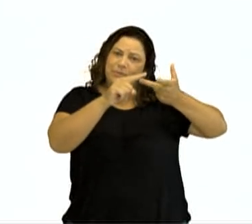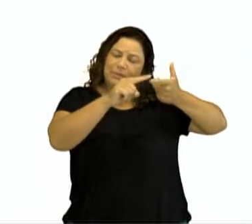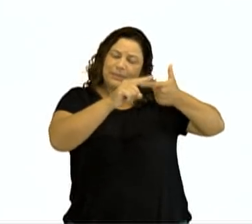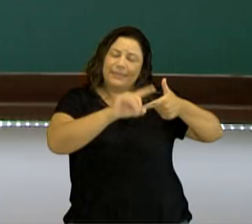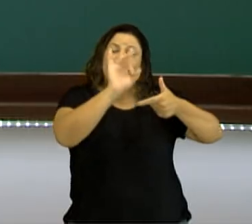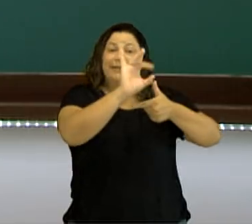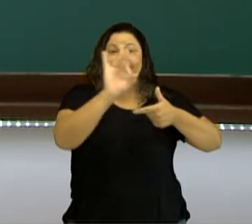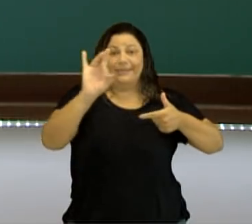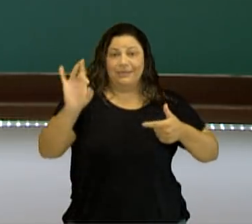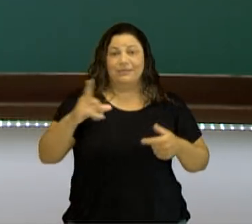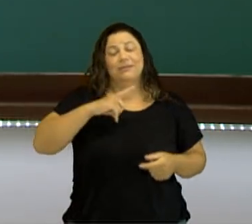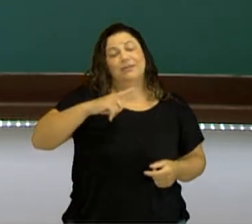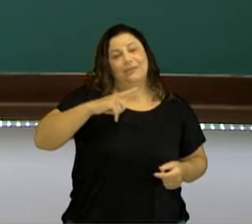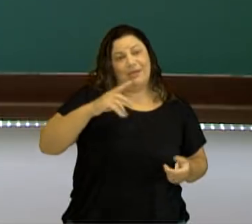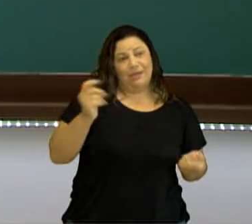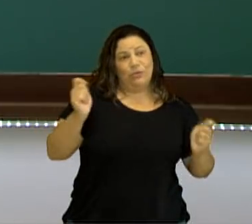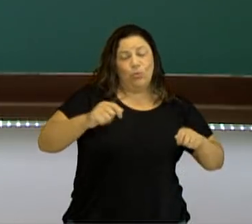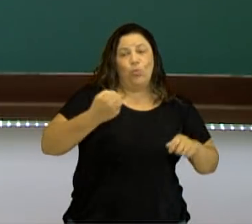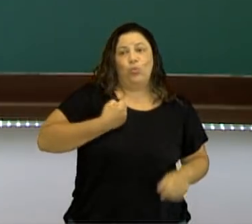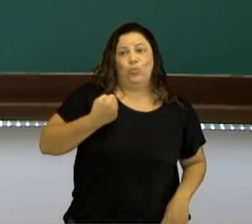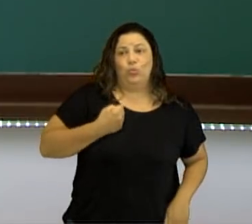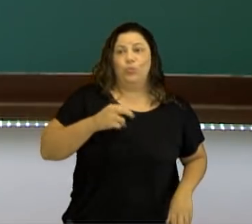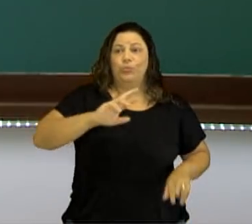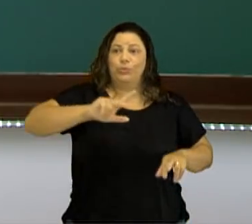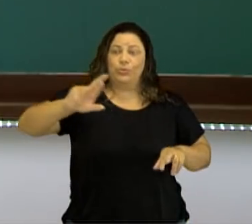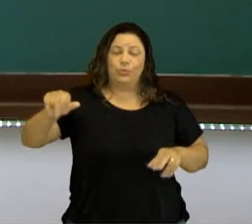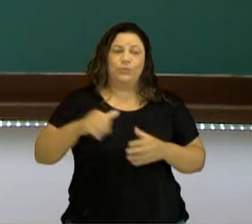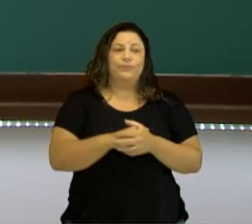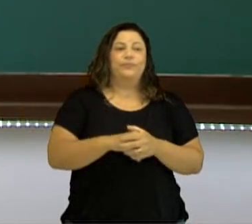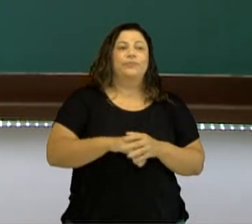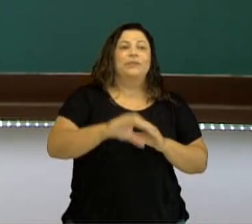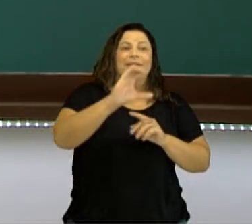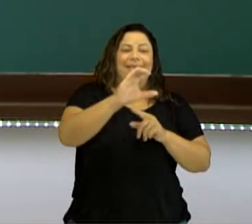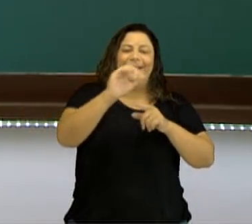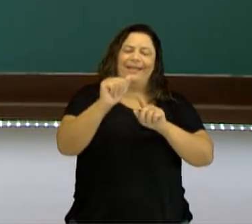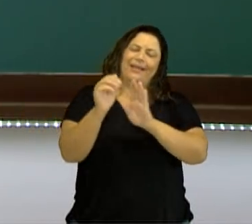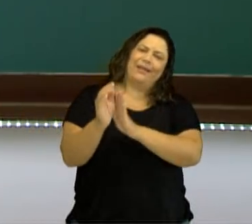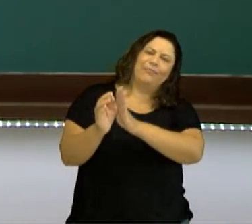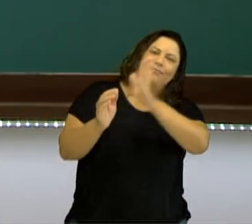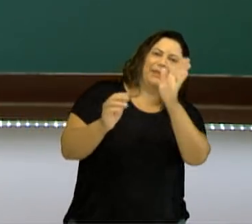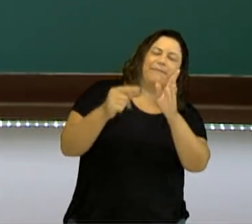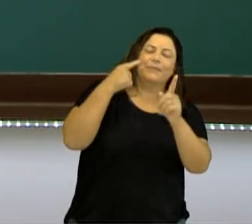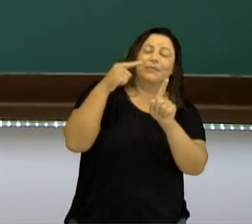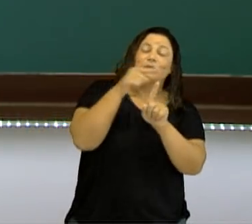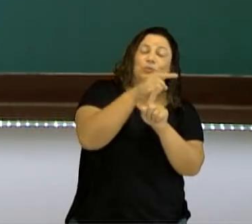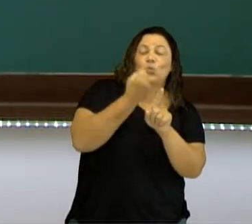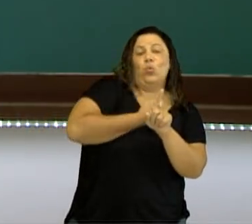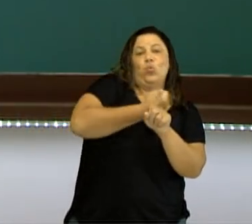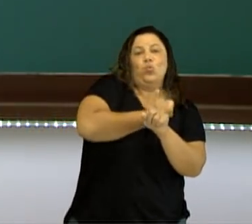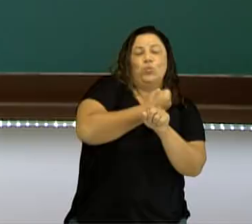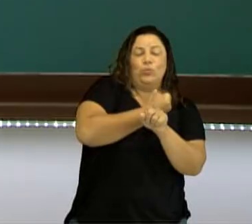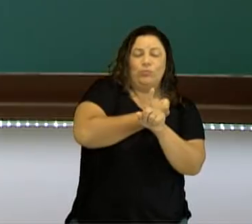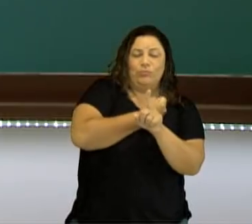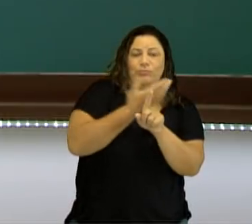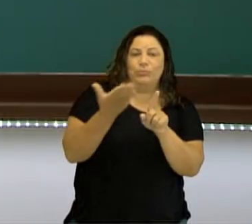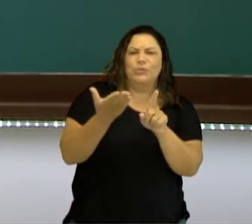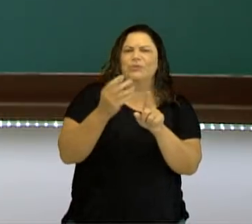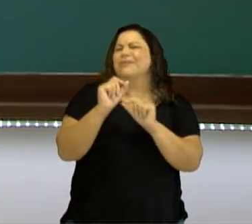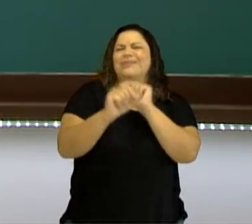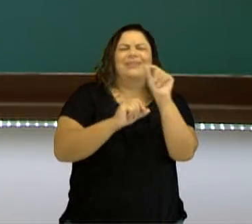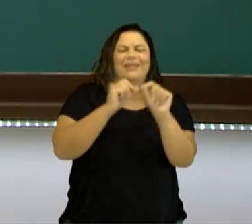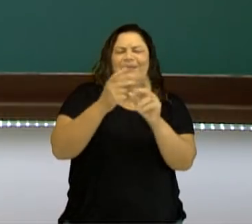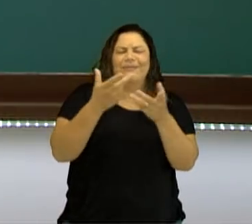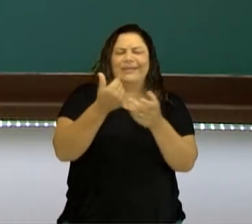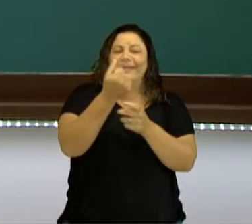certo? Aqui eu tenho o cálcio. Aqui do ladinho do cálcio eu tenho o número atômico que tem o elemento que tem número